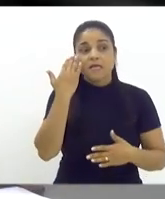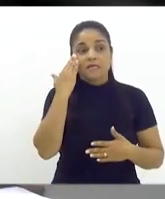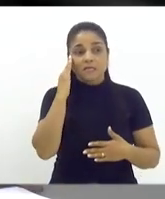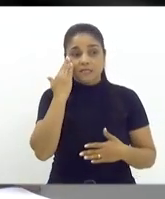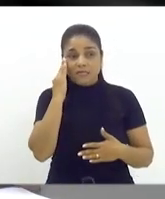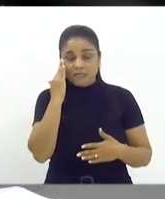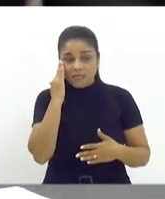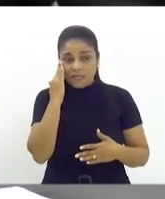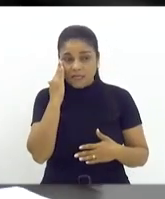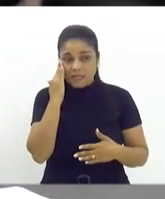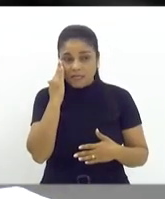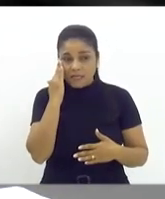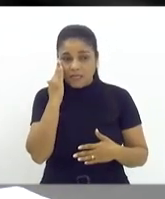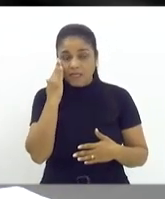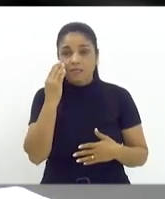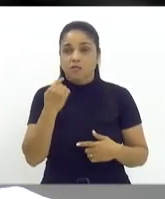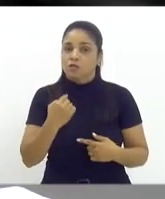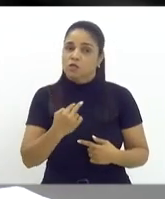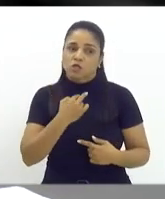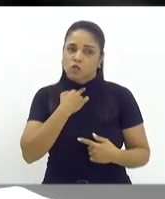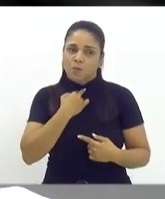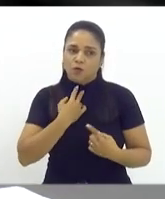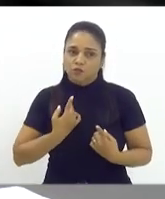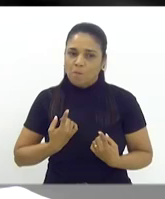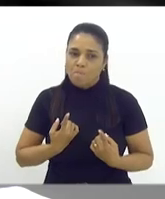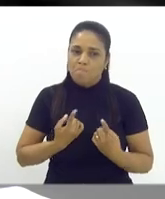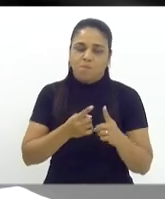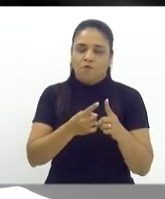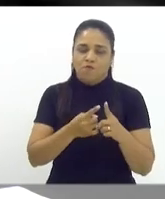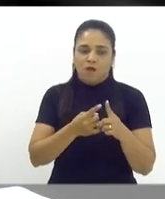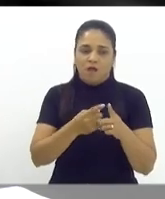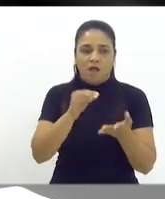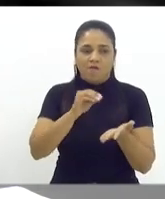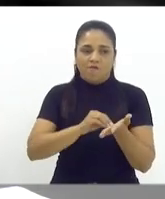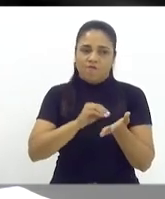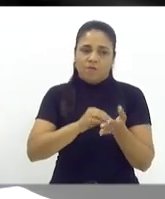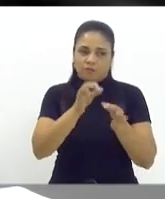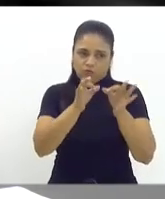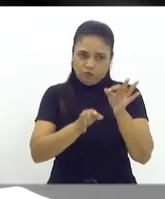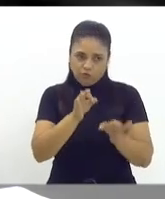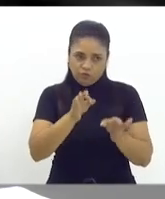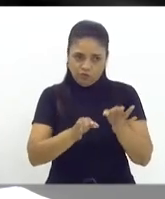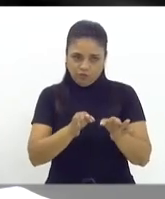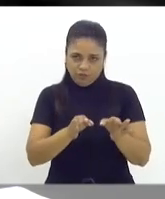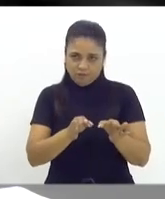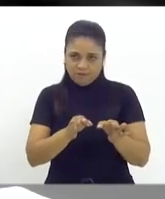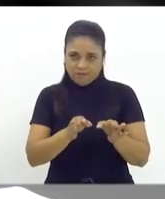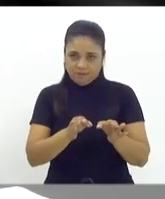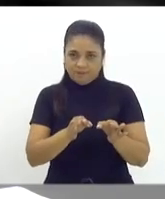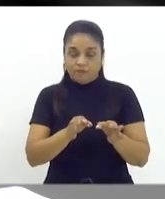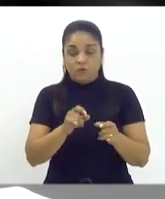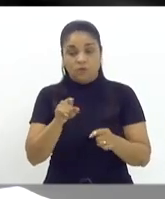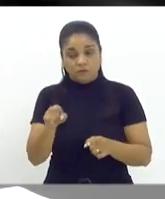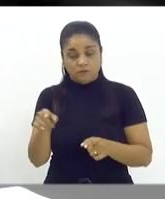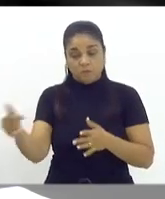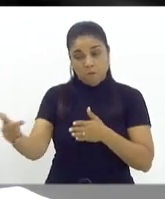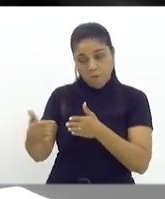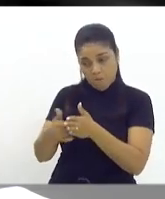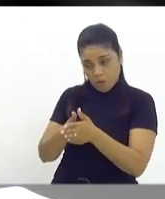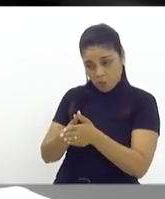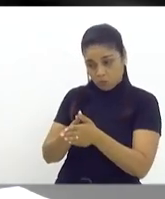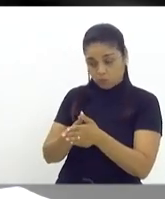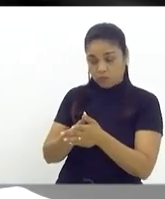discricionariedade ela não pode provocar injustiça então quando a senhora me pergunta e aí trazendo a resposta de forma bastante